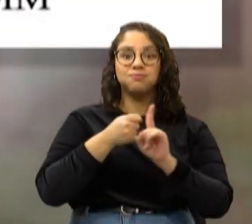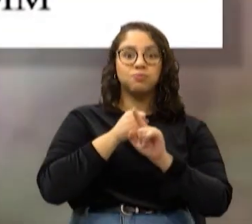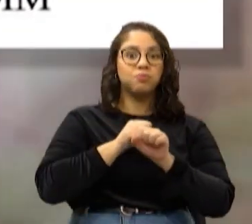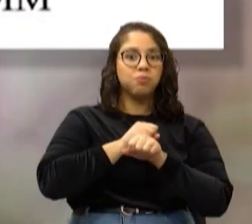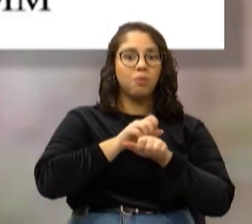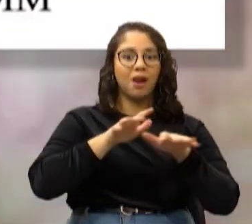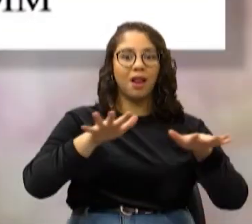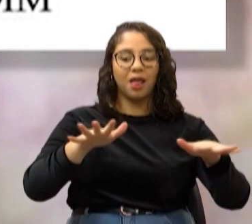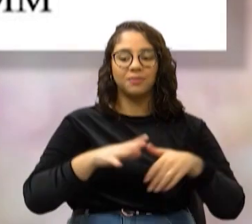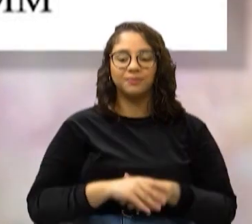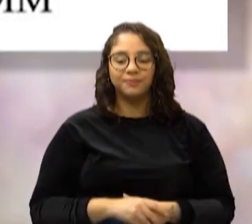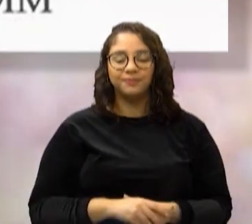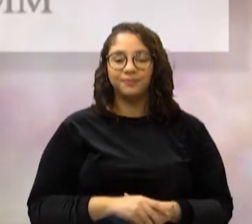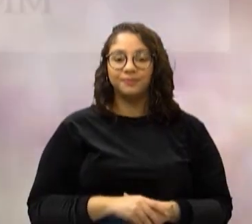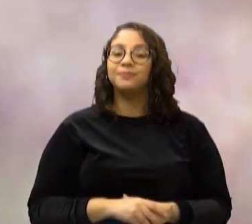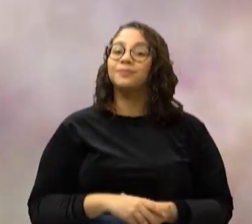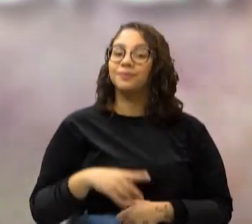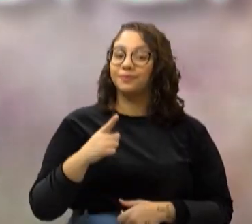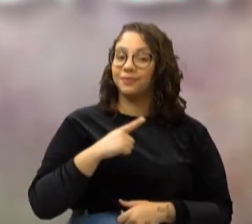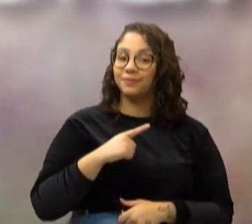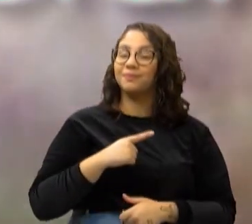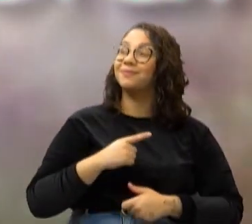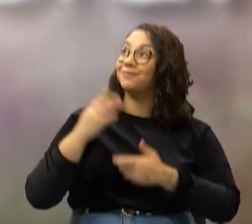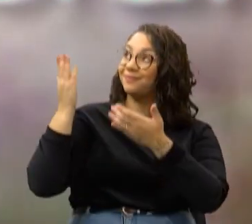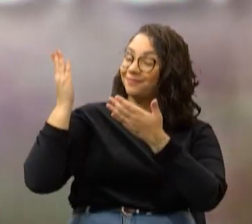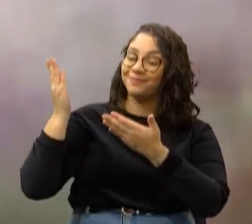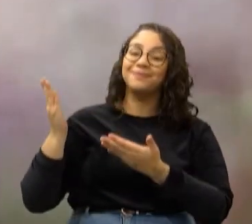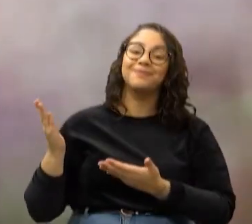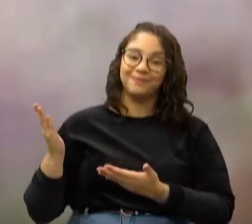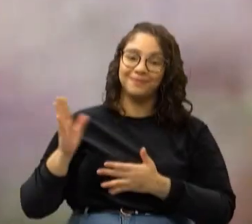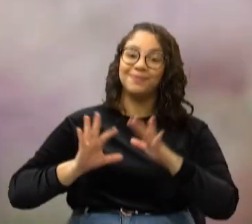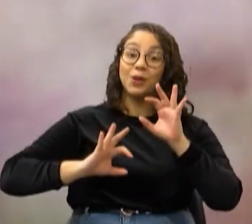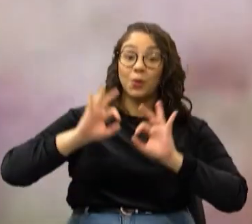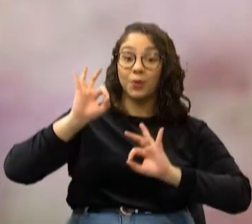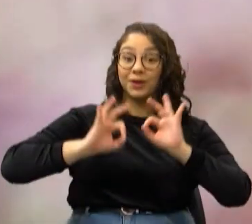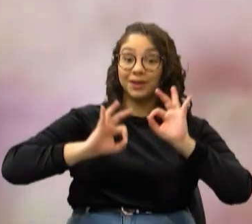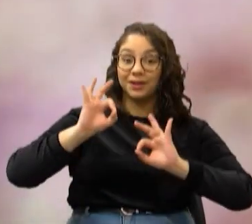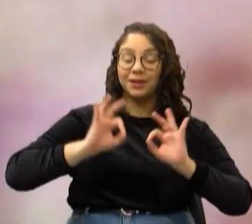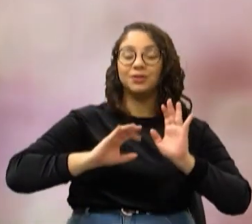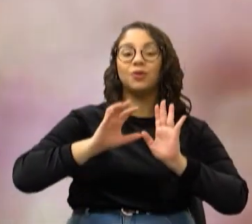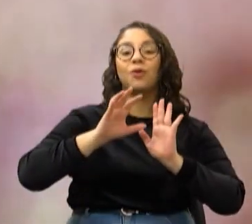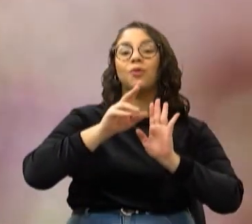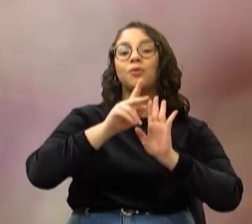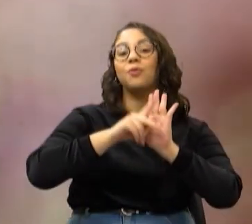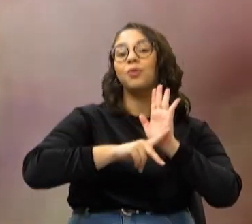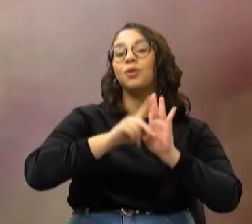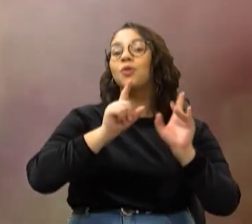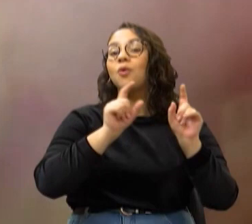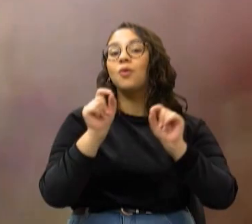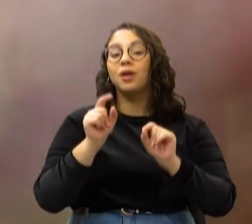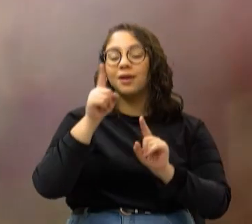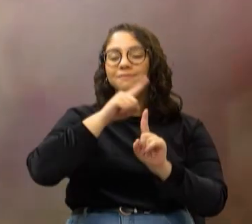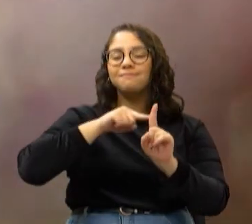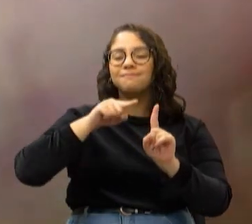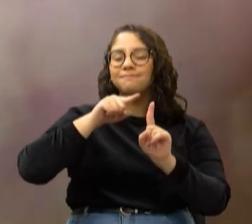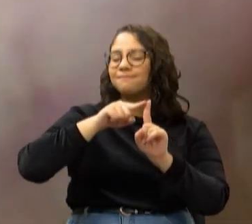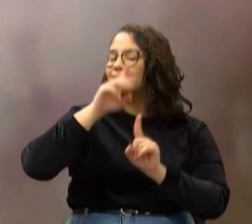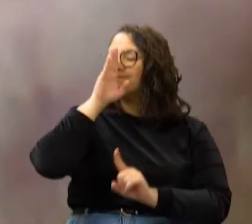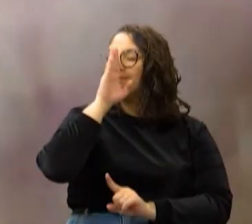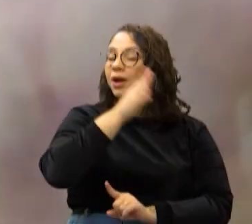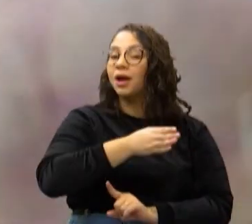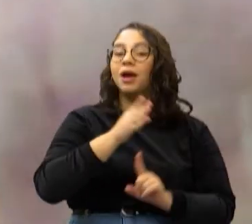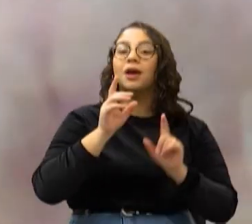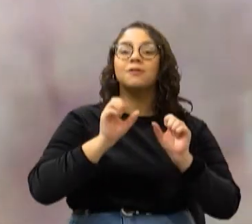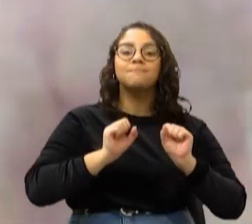projeto Impacto Exponencial. A AGO Social e a Fundação FEAC elaboraram um programa que